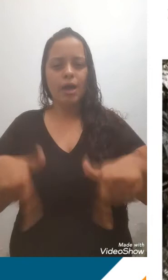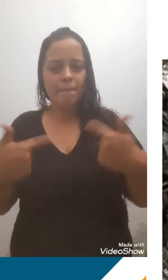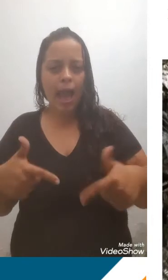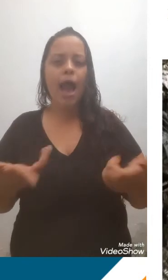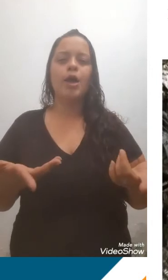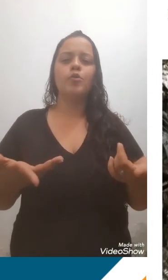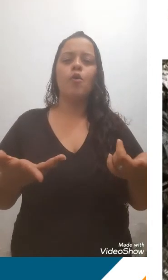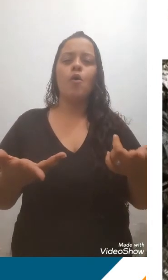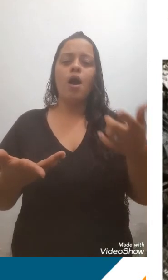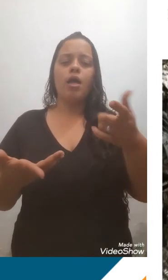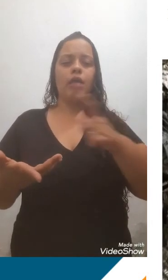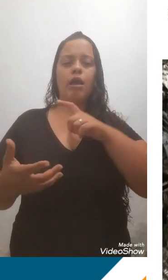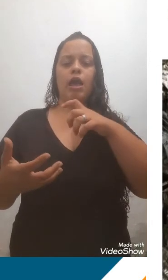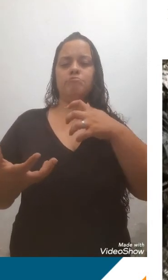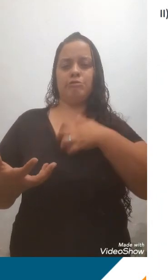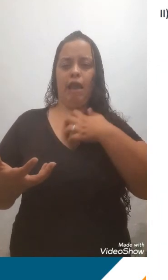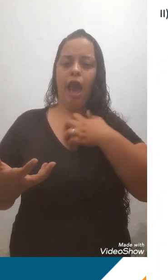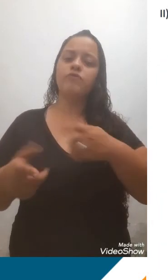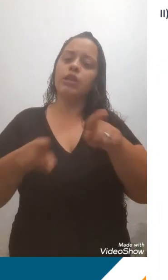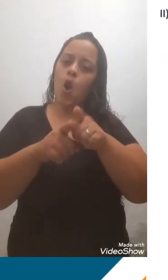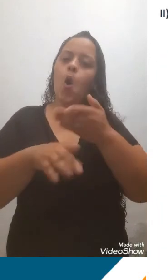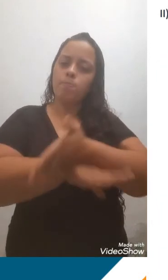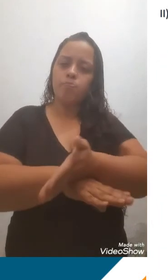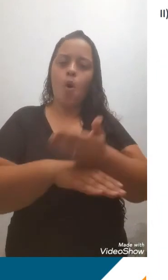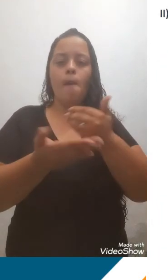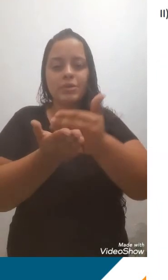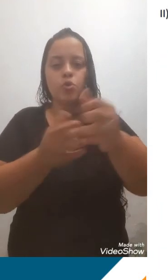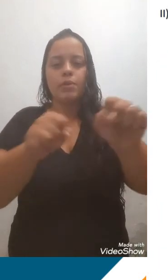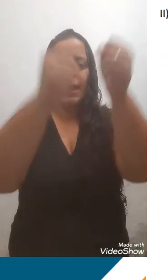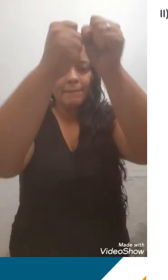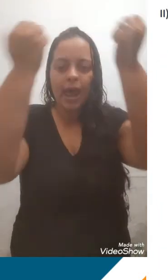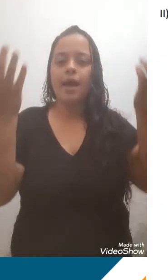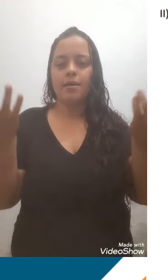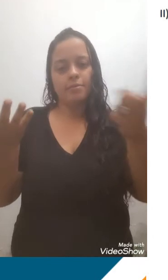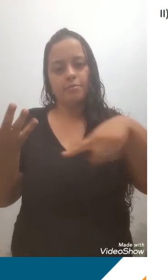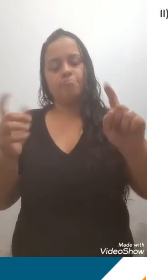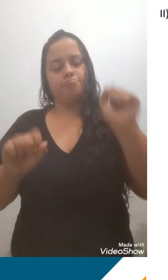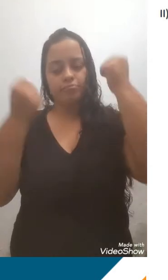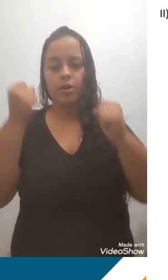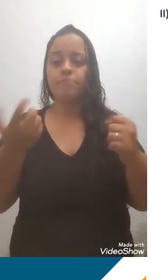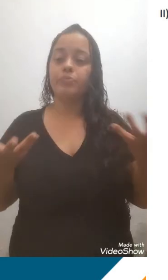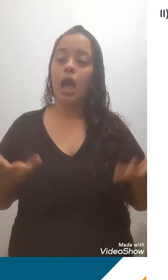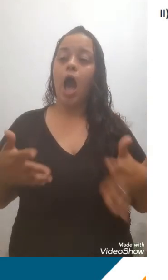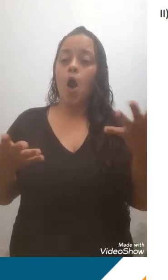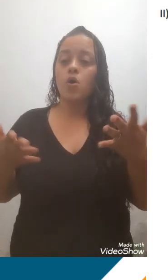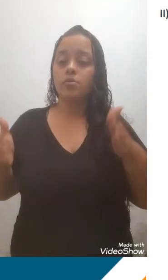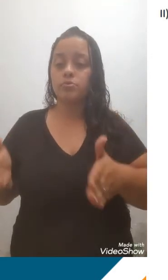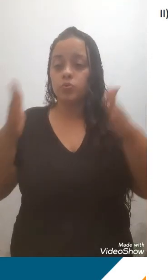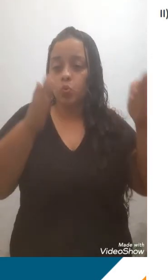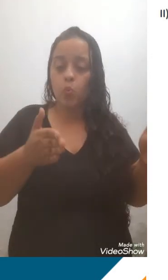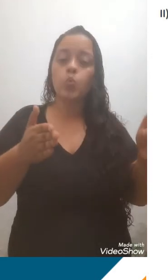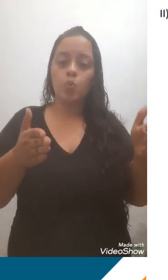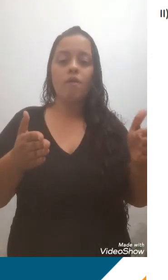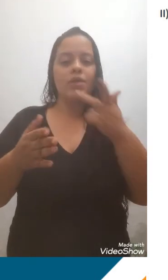por conta dessa quebra de tradições. O segundo movimento, pessoal, que eu gostaria de trazer para a gente abordar